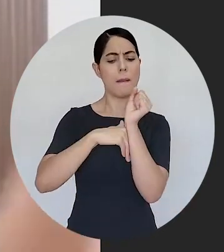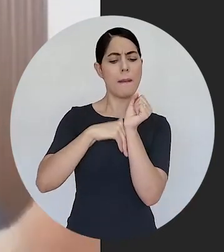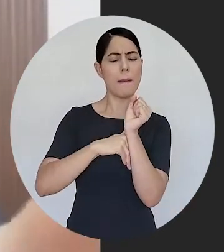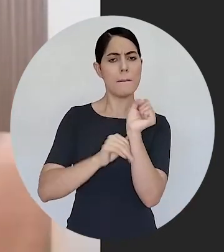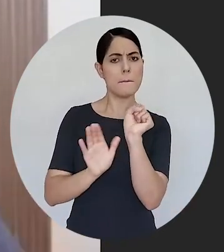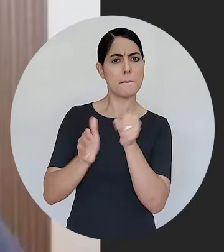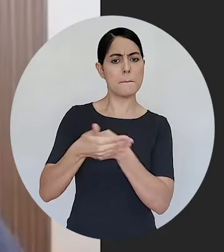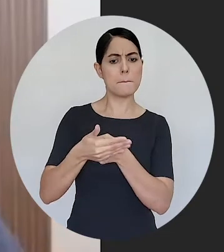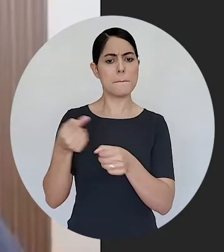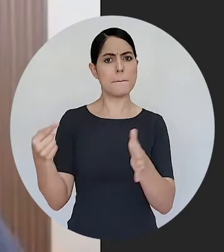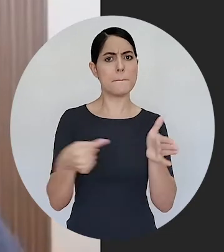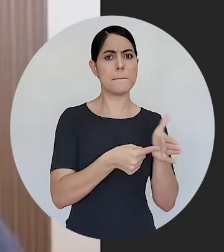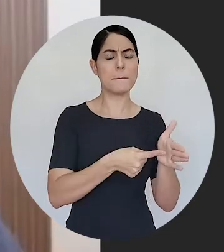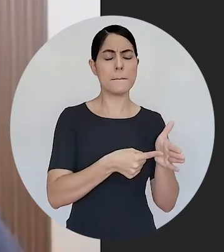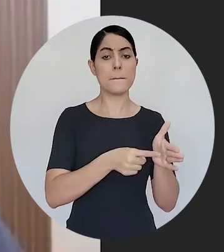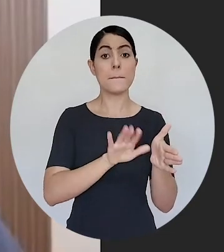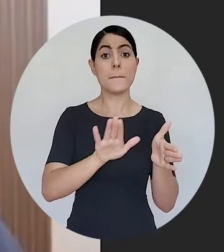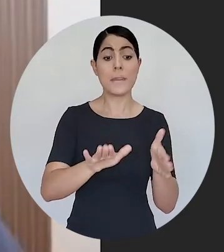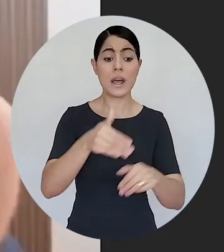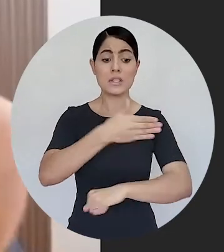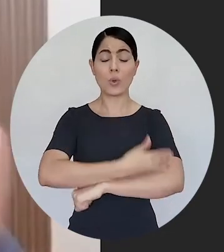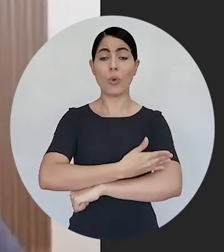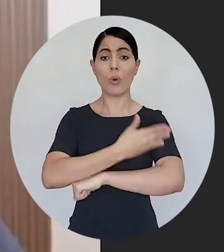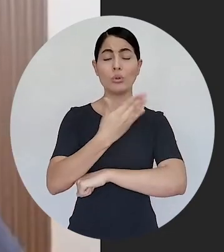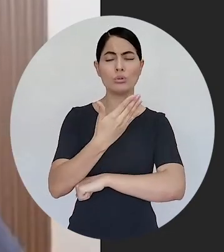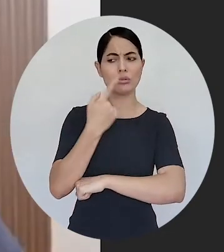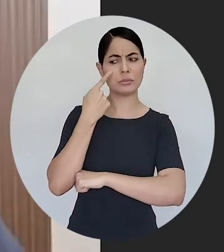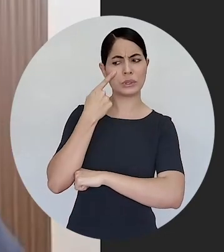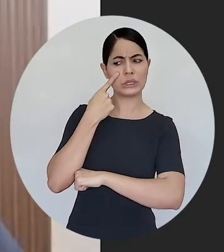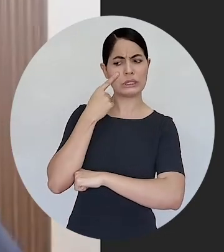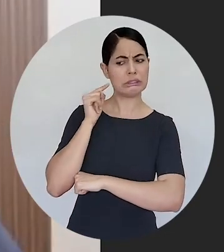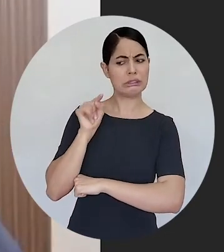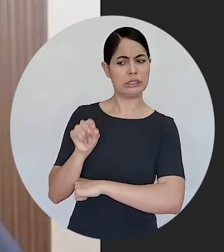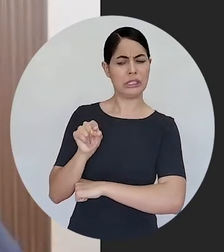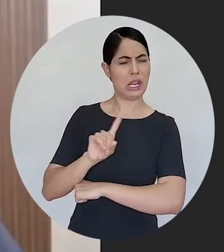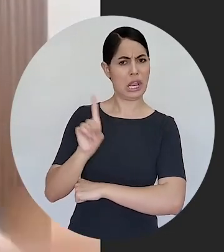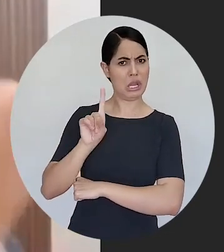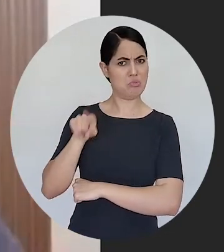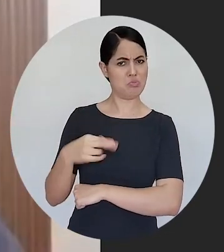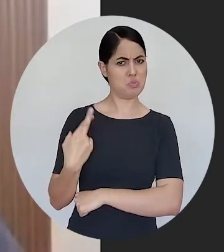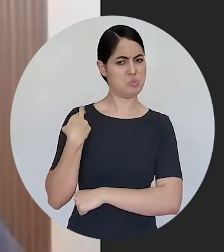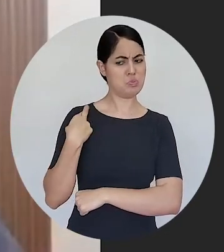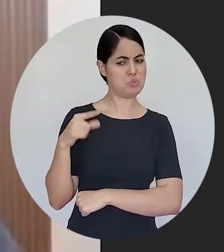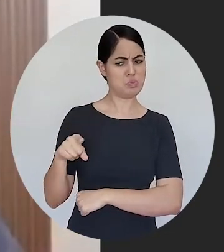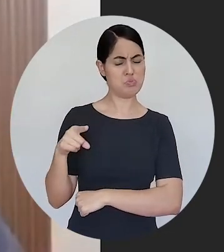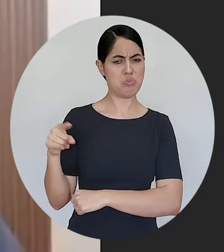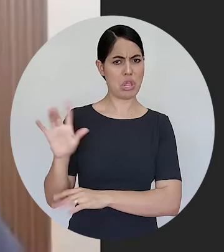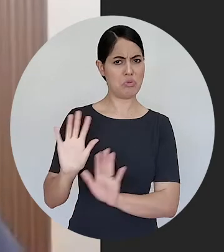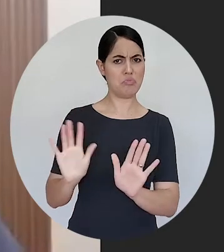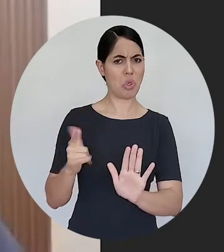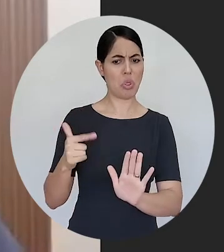e houver aí o condomínio entender que ele não cumpriu essa